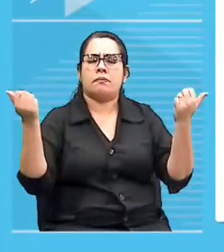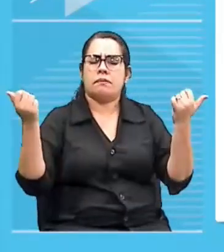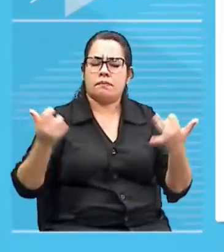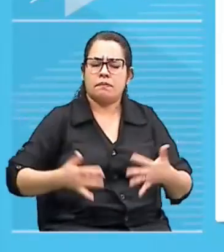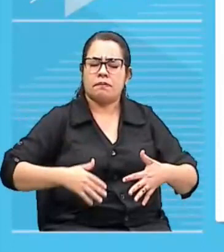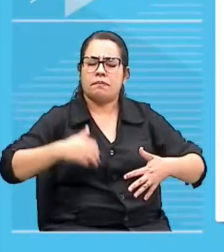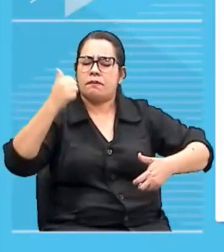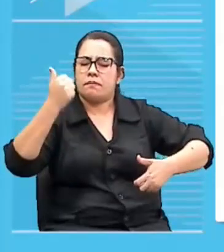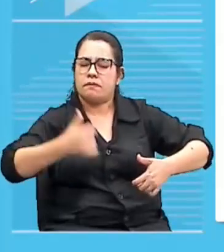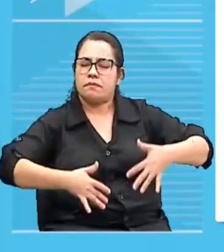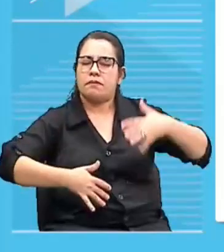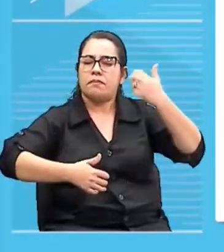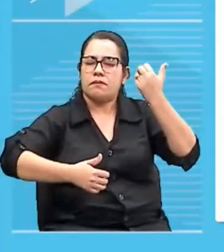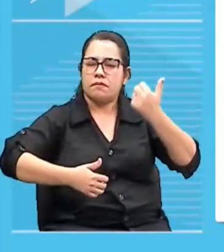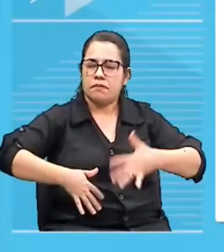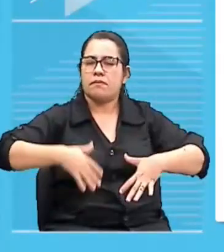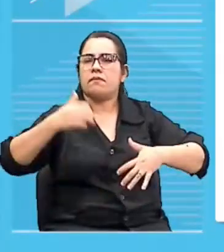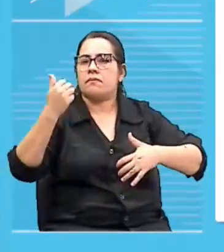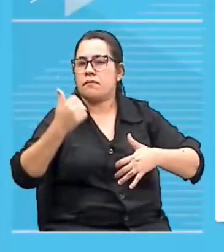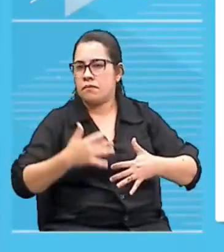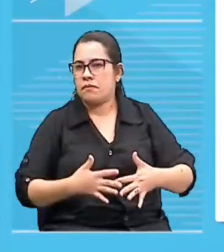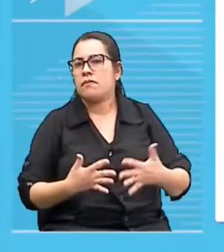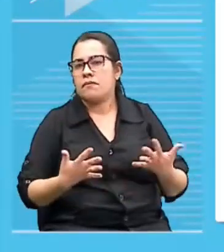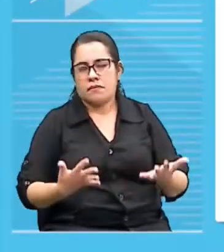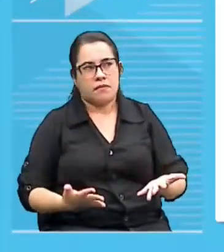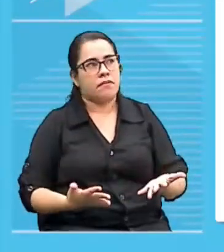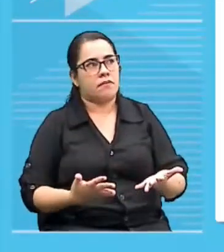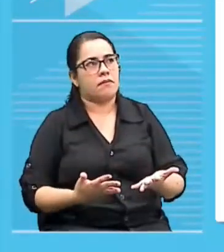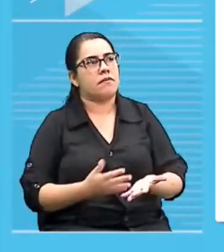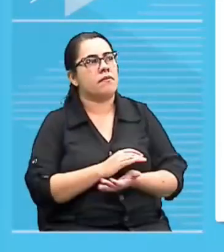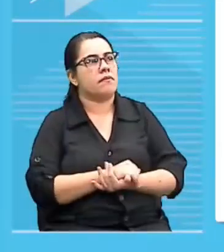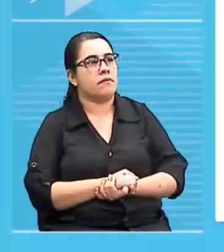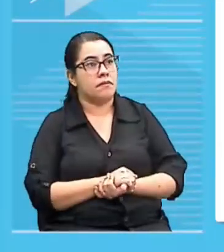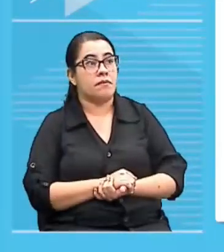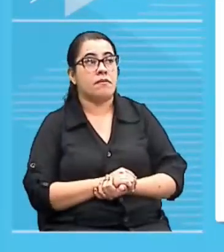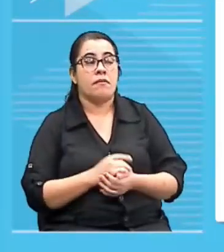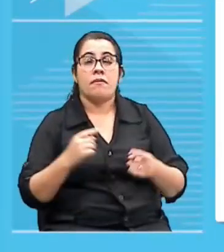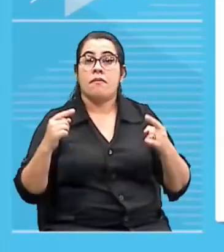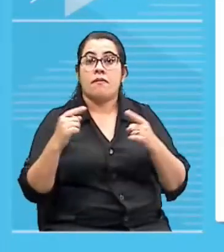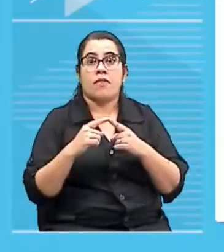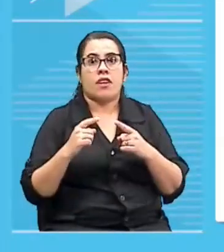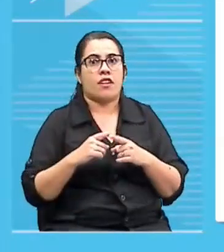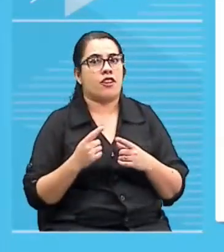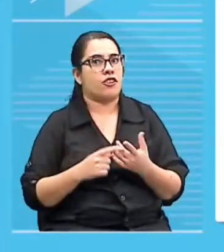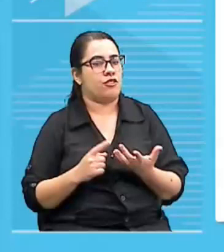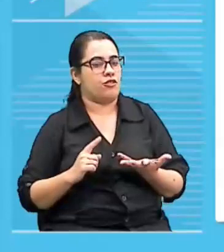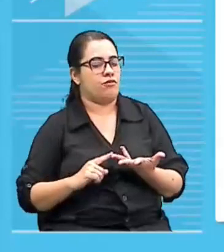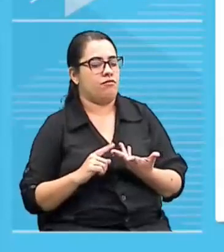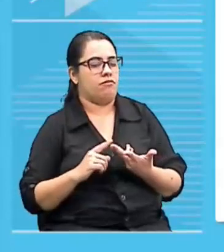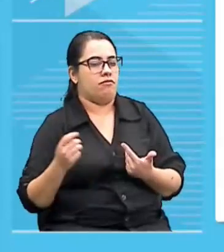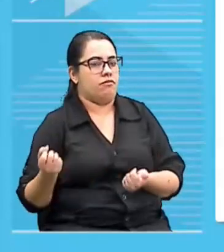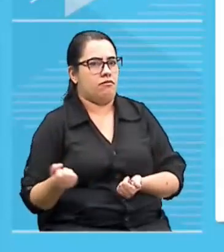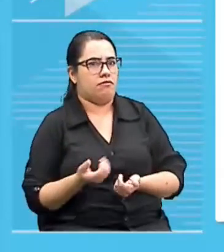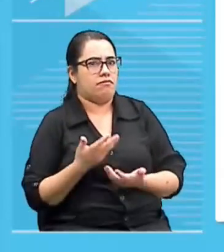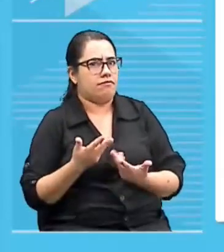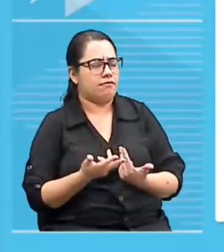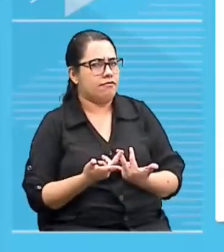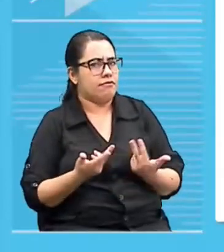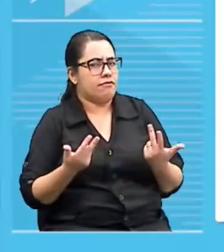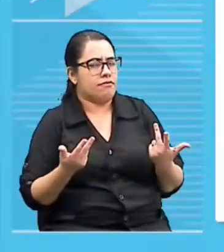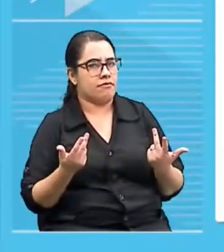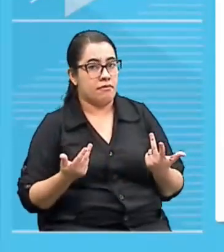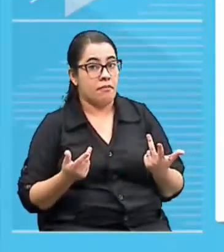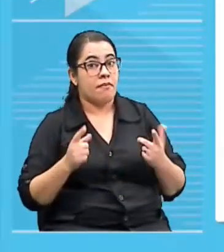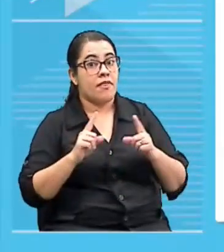isso, por exemplo, segundo Taurion. Isso trará vantagens notáveis, mas